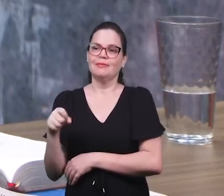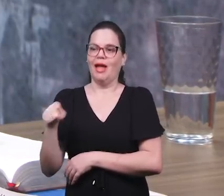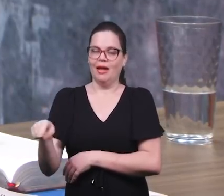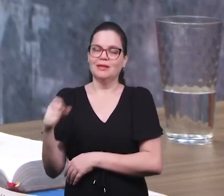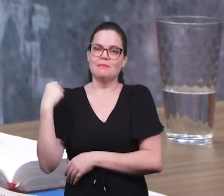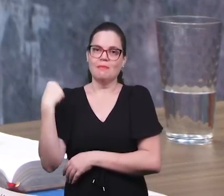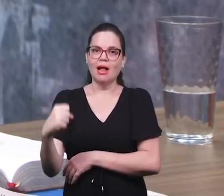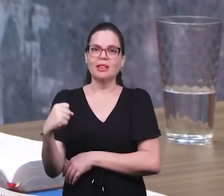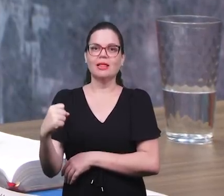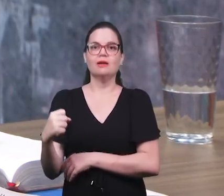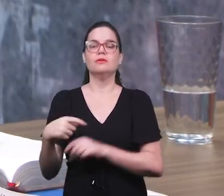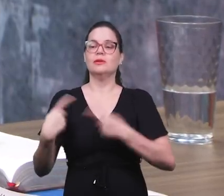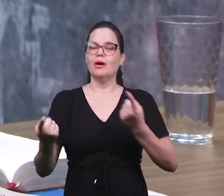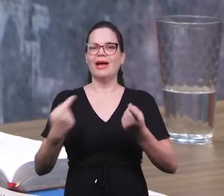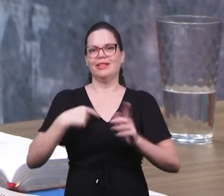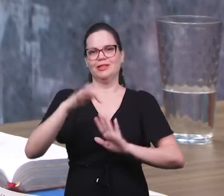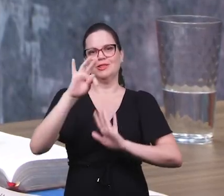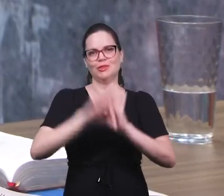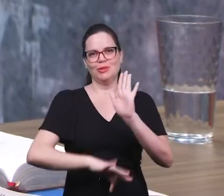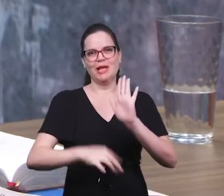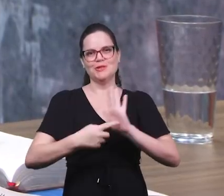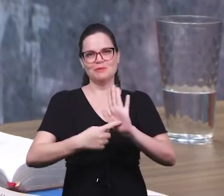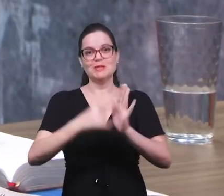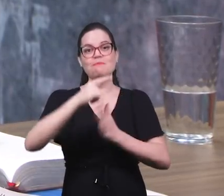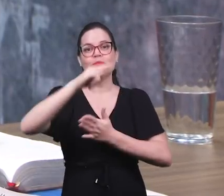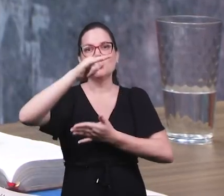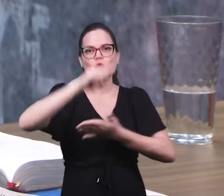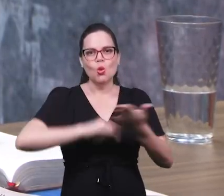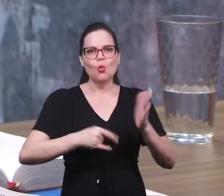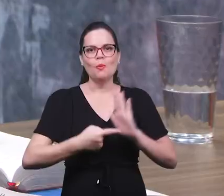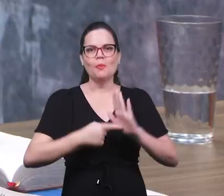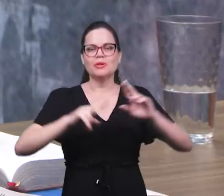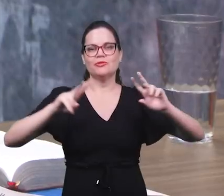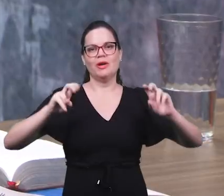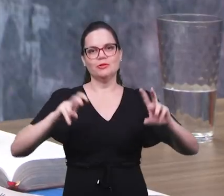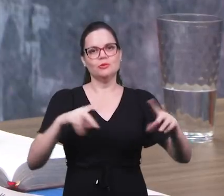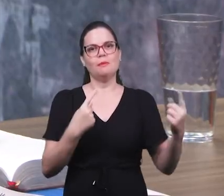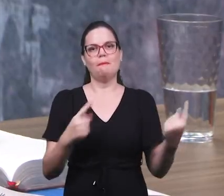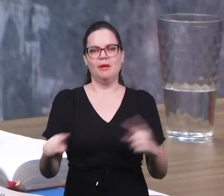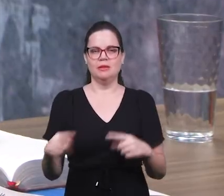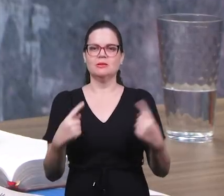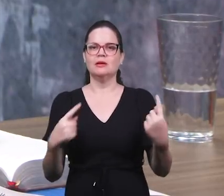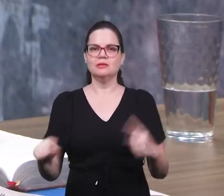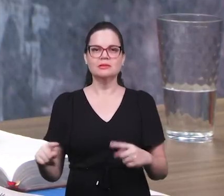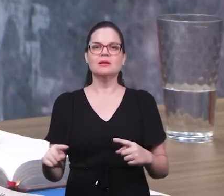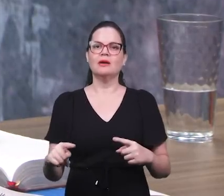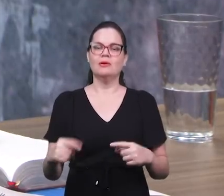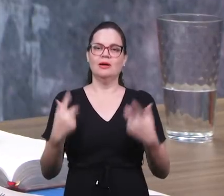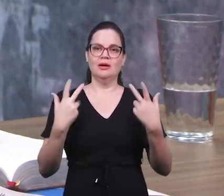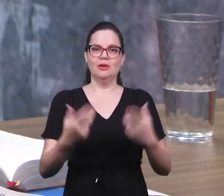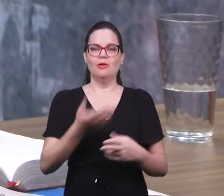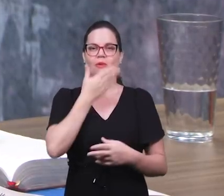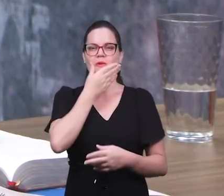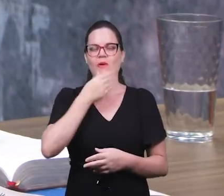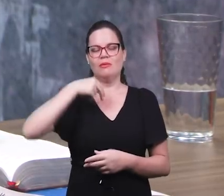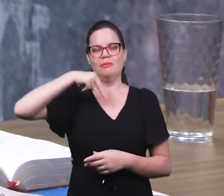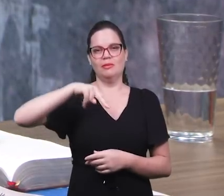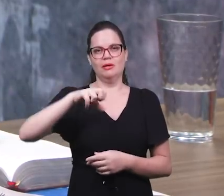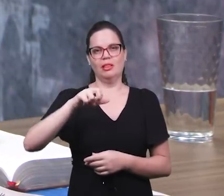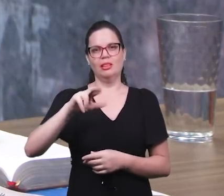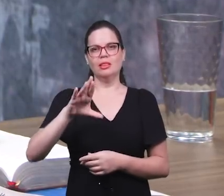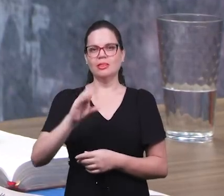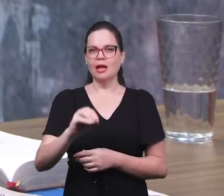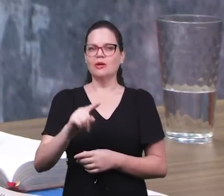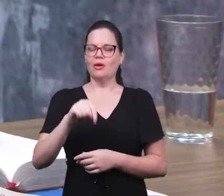perseguição aos cristãos, que envolvia muitas questões políticas. No caso de Nero, como ele era um cara que enfrentava, né, um governante